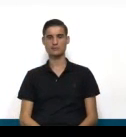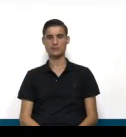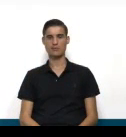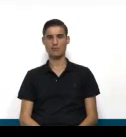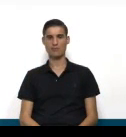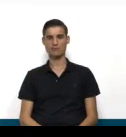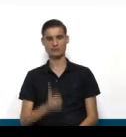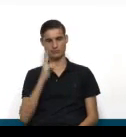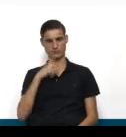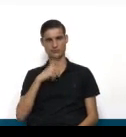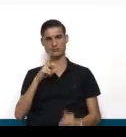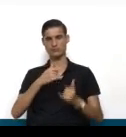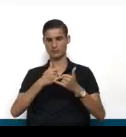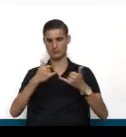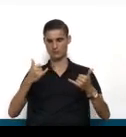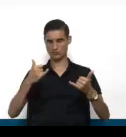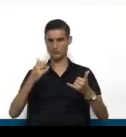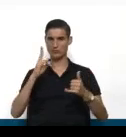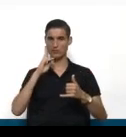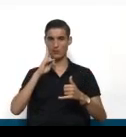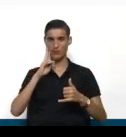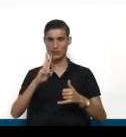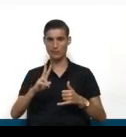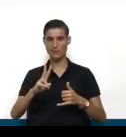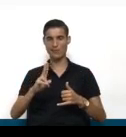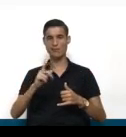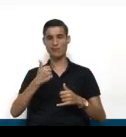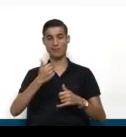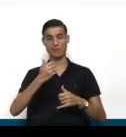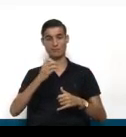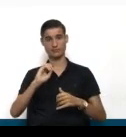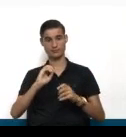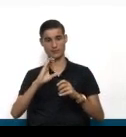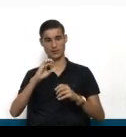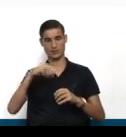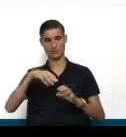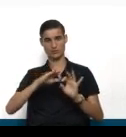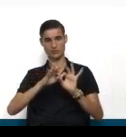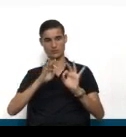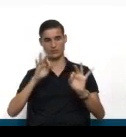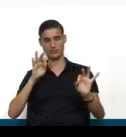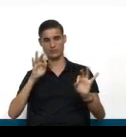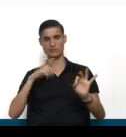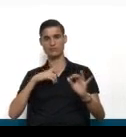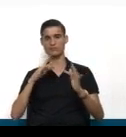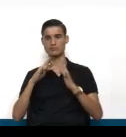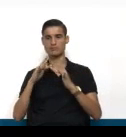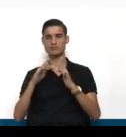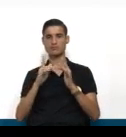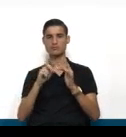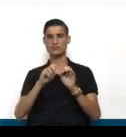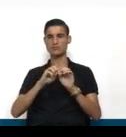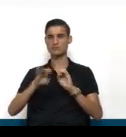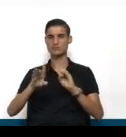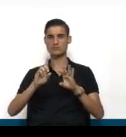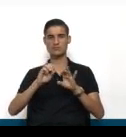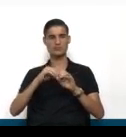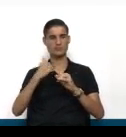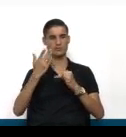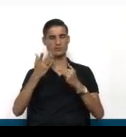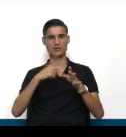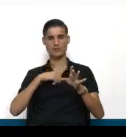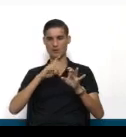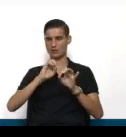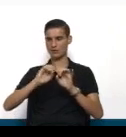considere uma corda, que foi o que eu acabei de falar, de 10 centímetros que está presa nos extremos e